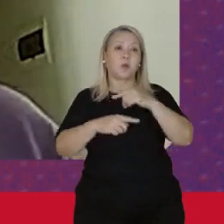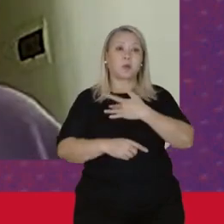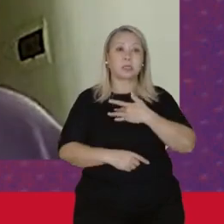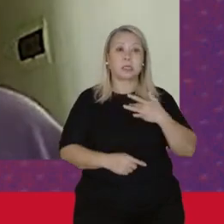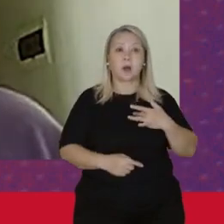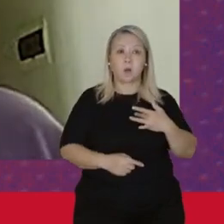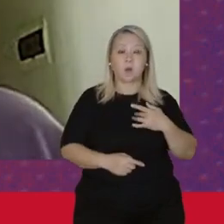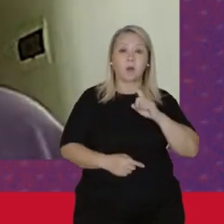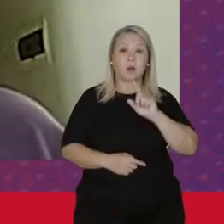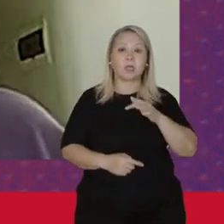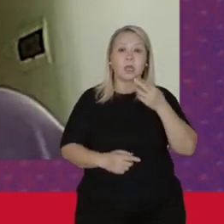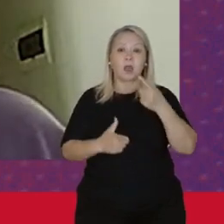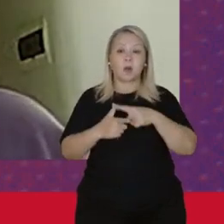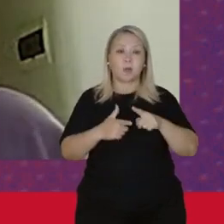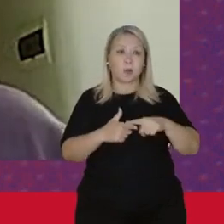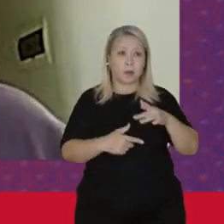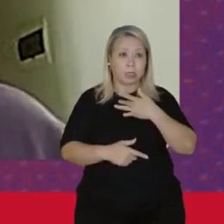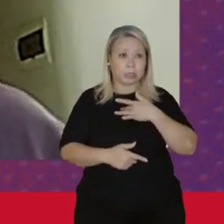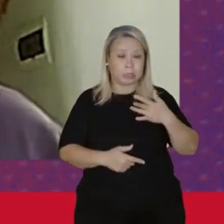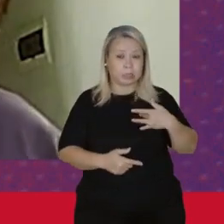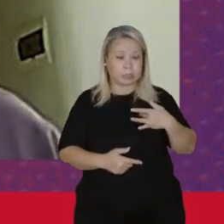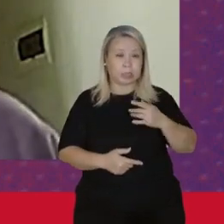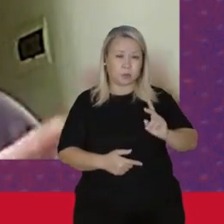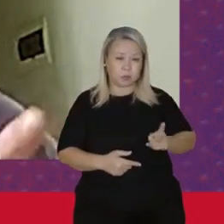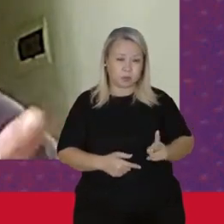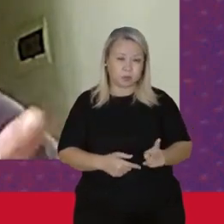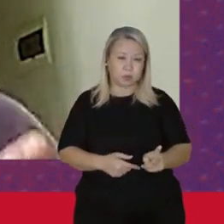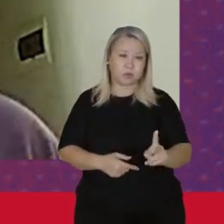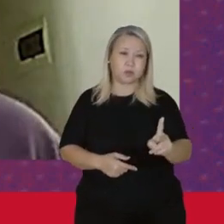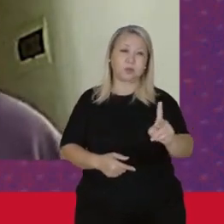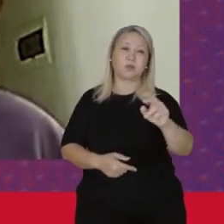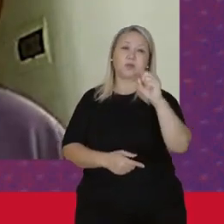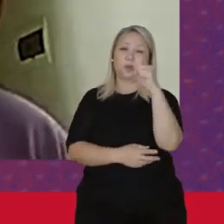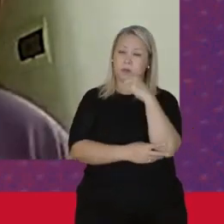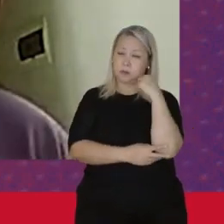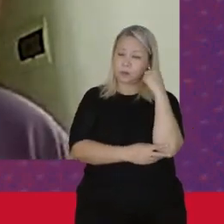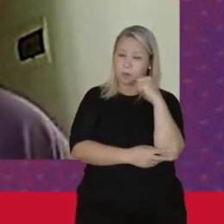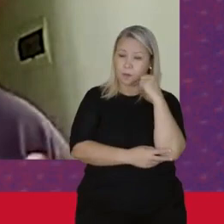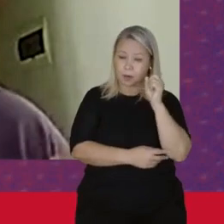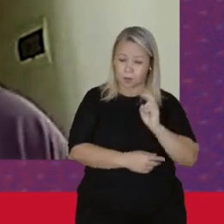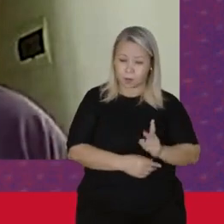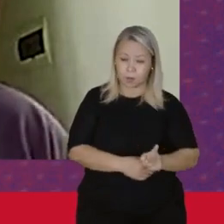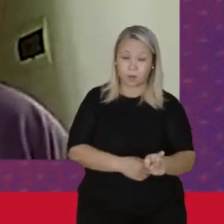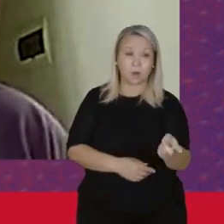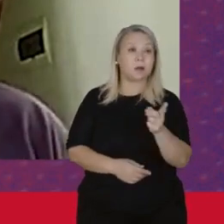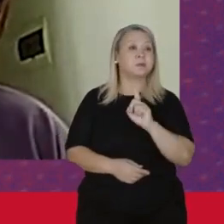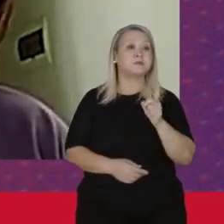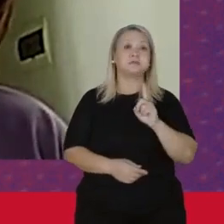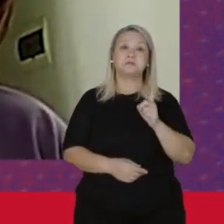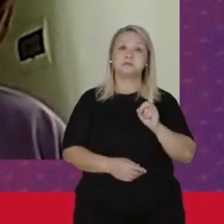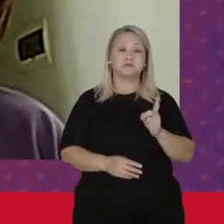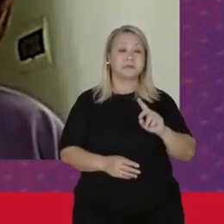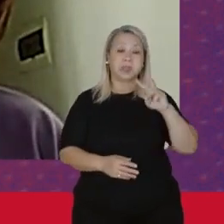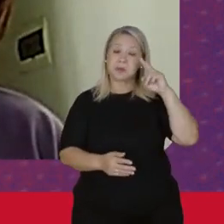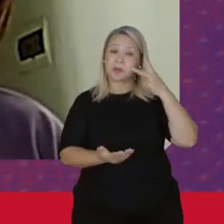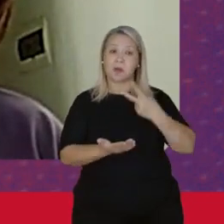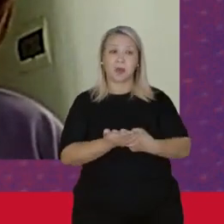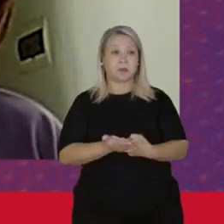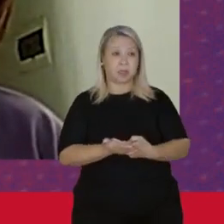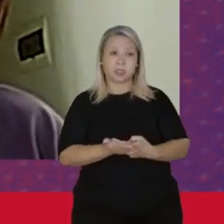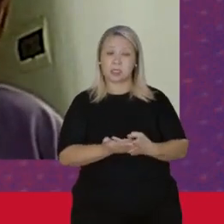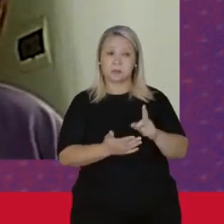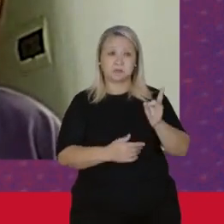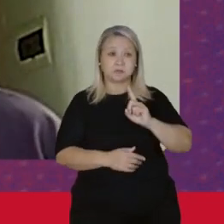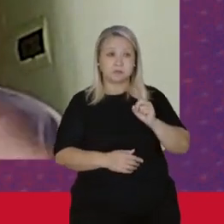sejam problemas de saúde crônica, ou seja, que vão se agravando ao longo do tempo, não são considerados